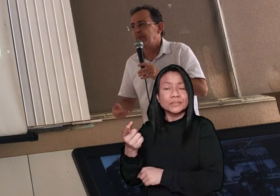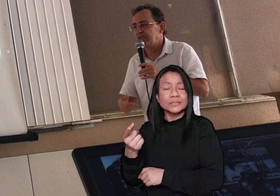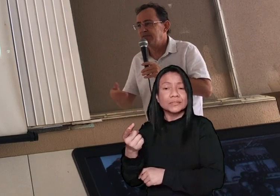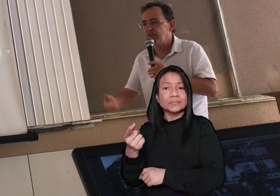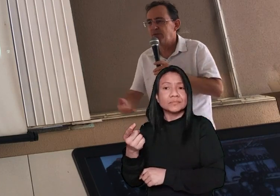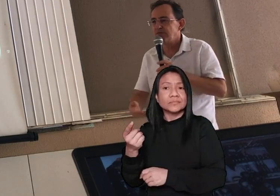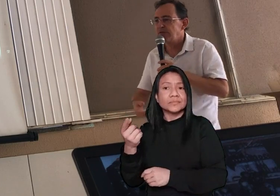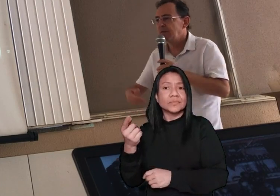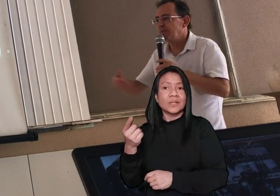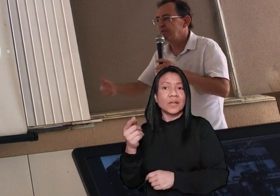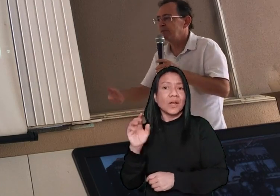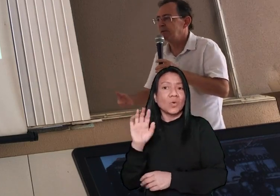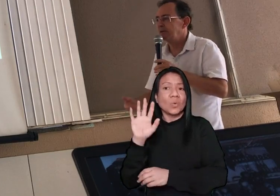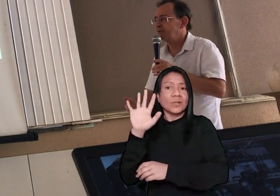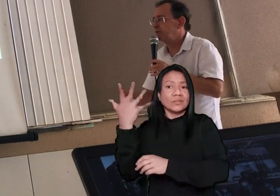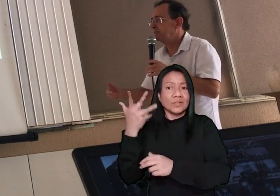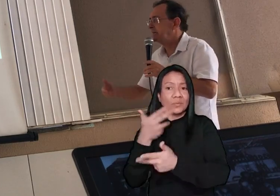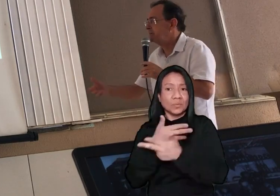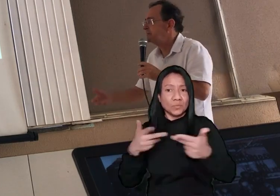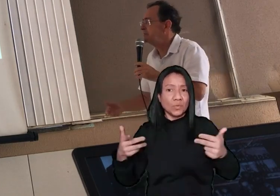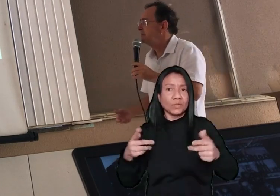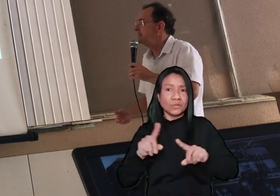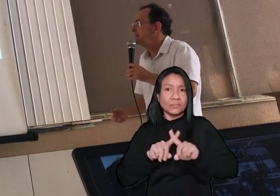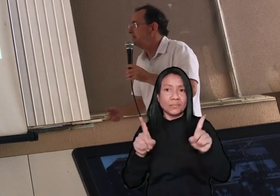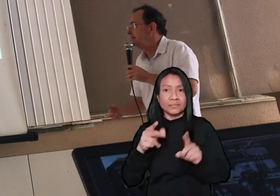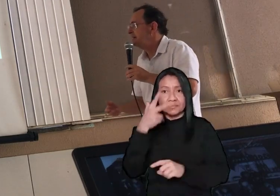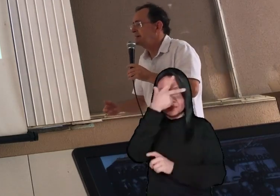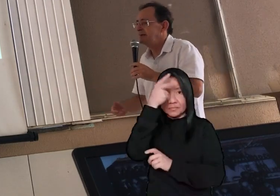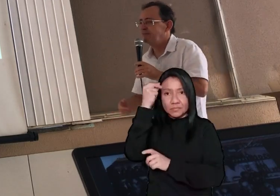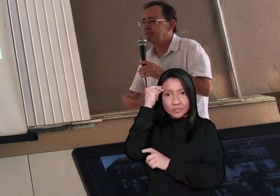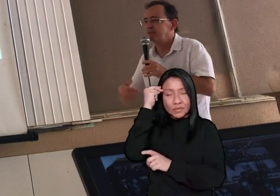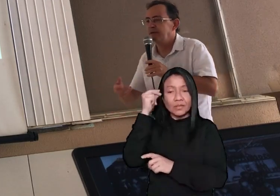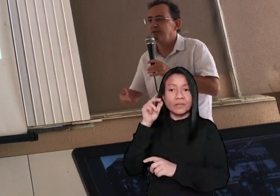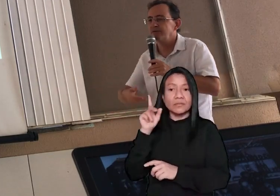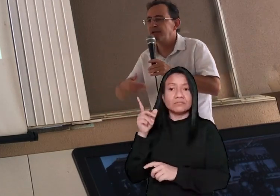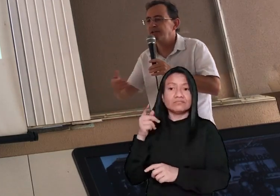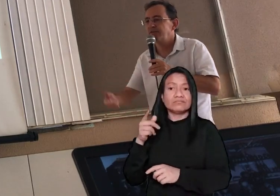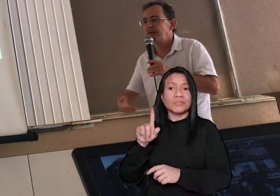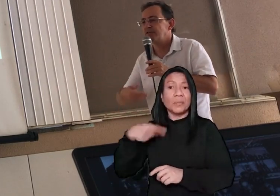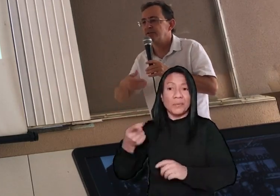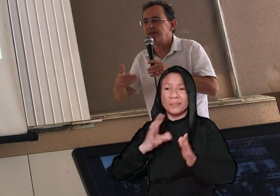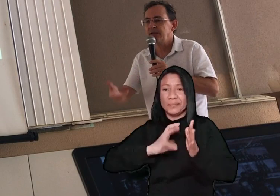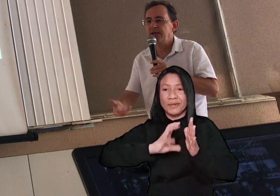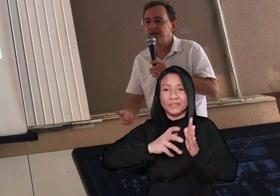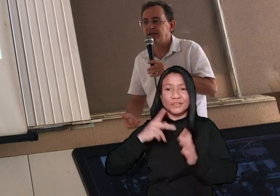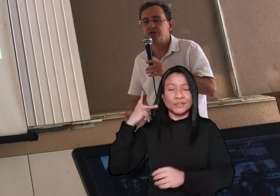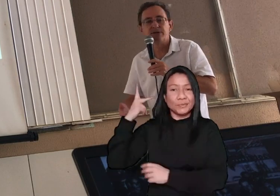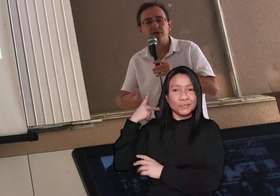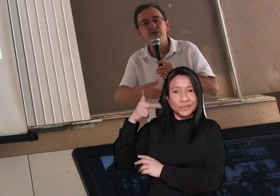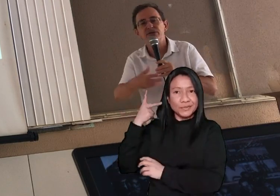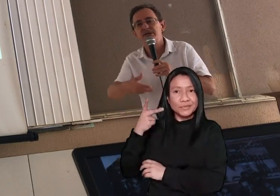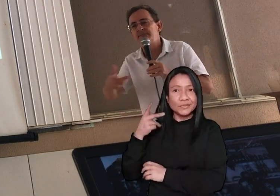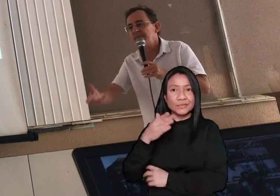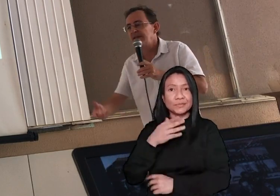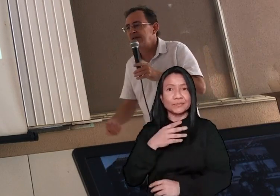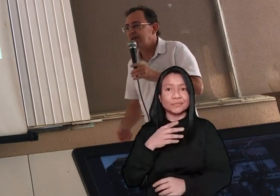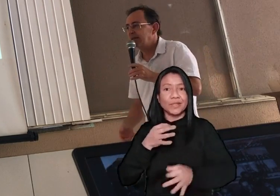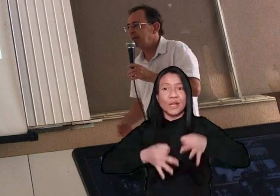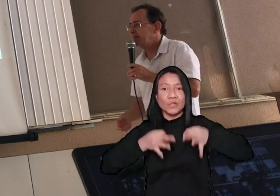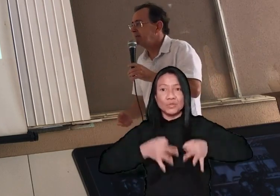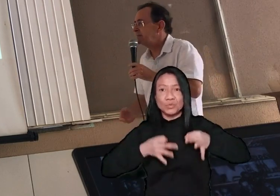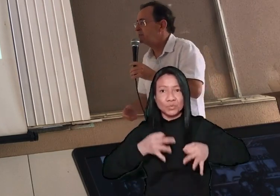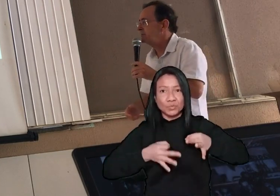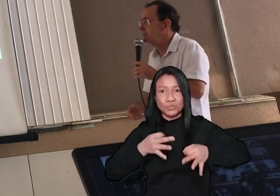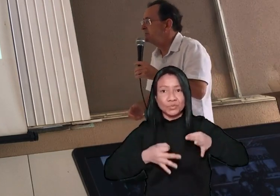PTB, mas ele ficou pouco tempo e a justiça acabou fazendo uma recontagem de votos, acatou o recurso